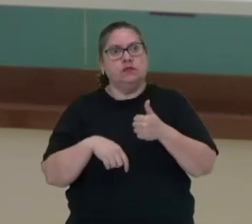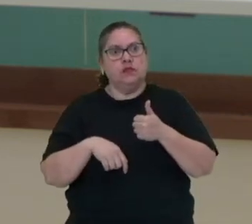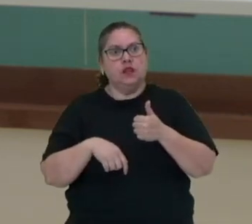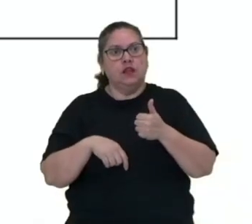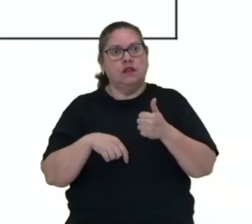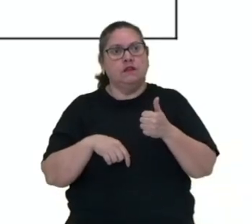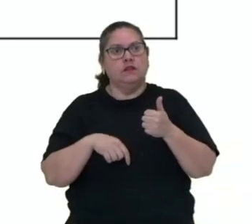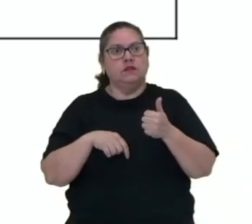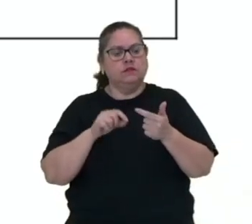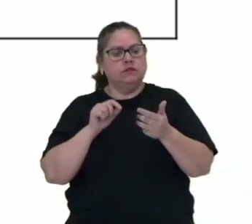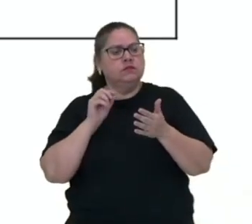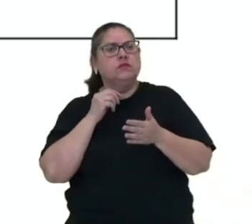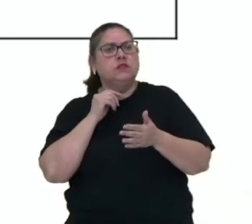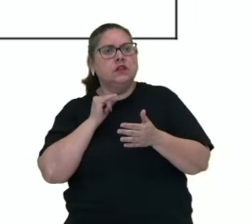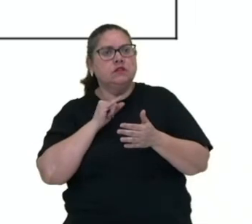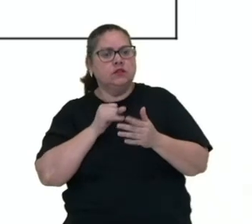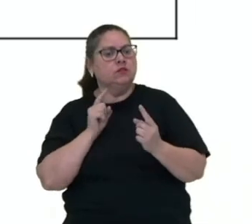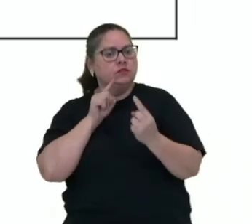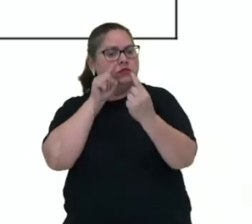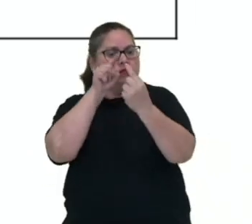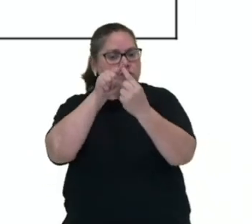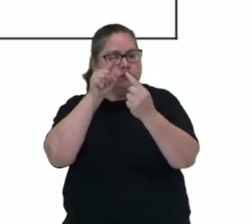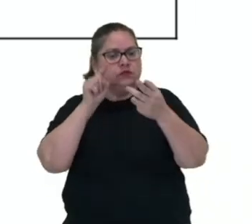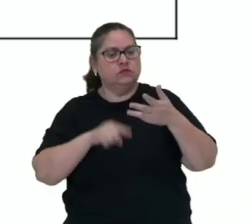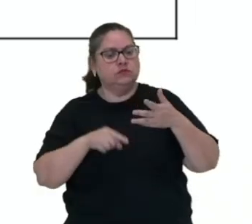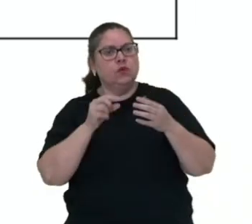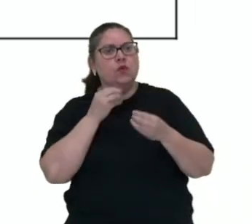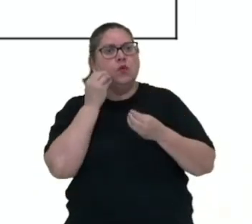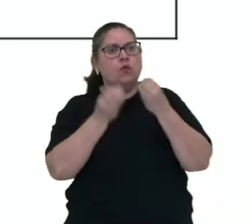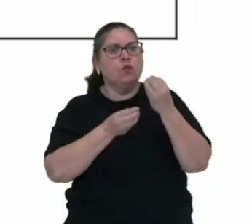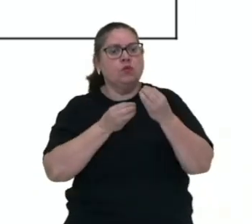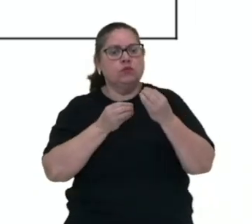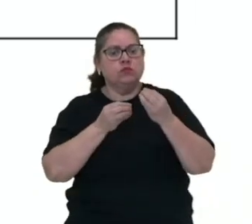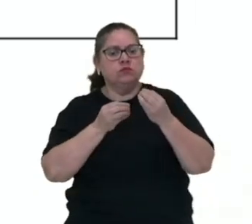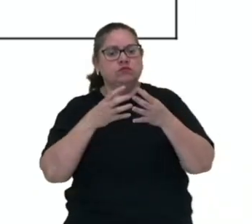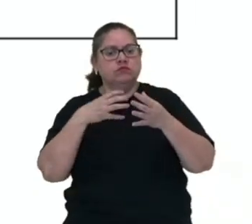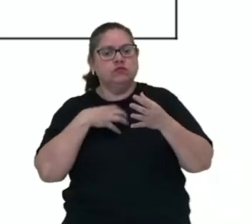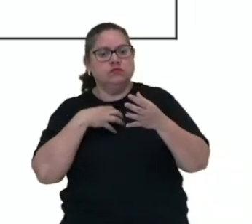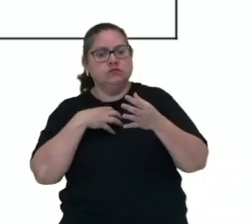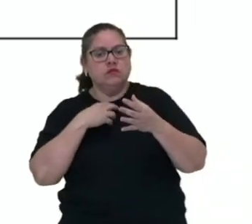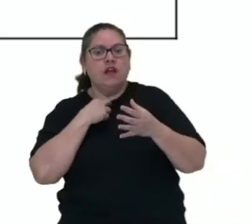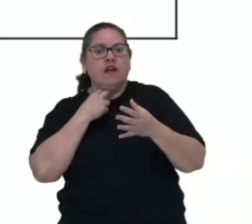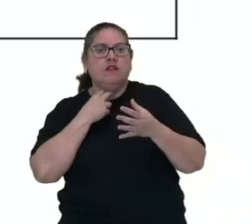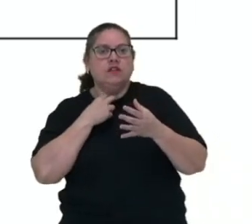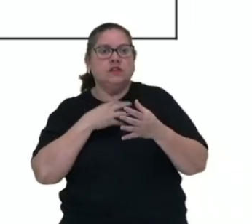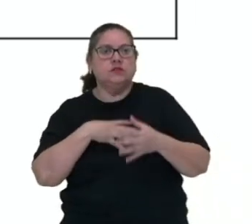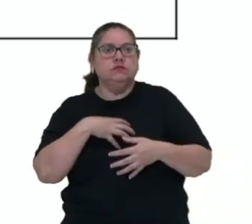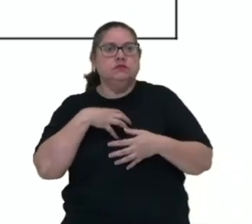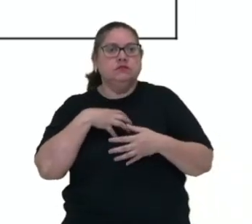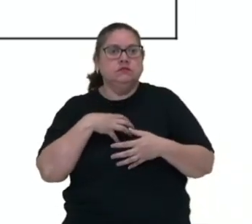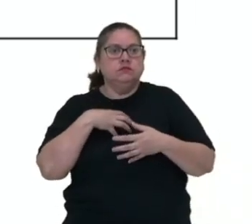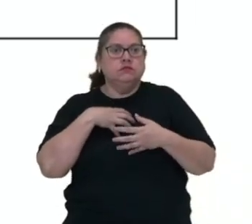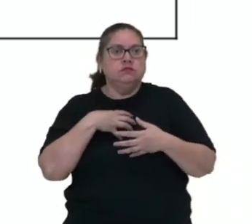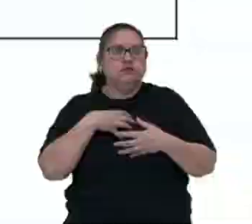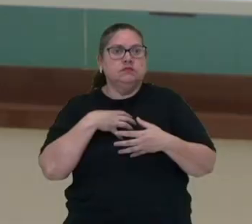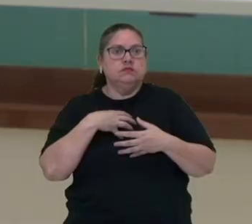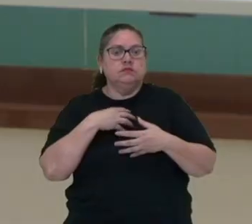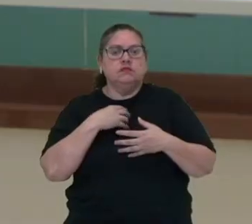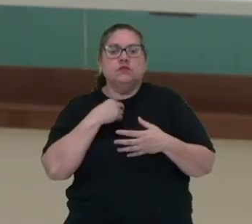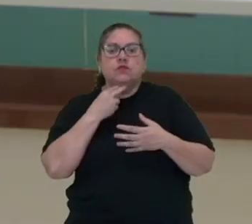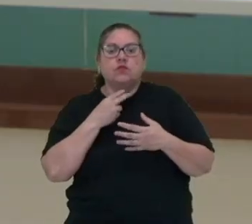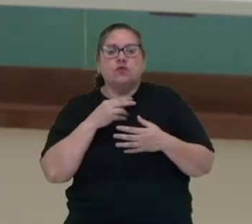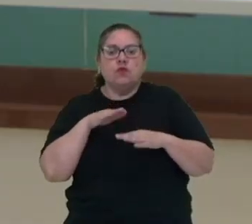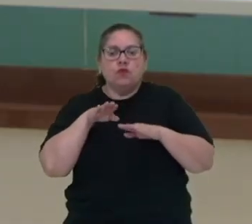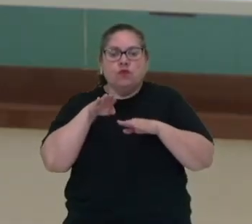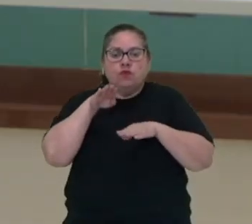Veremos. A fala teve objetividade? Como ocorreu o ritmo, a voz, a respiração, a dicção e